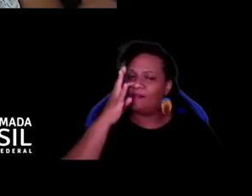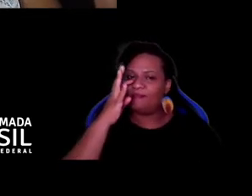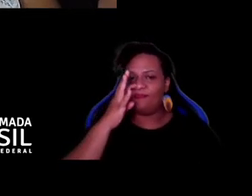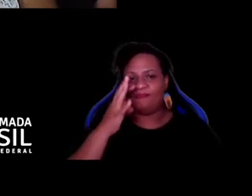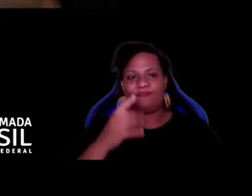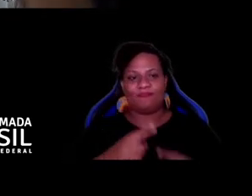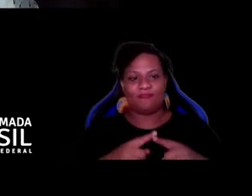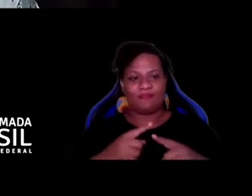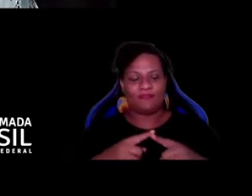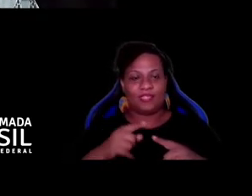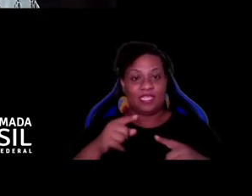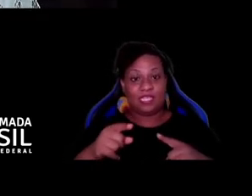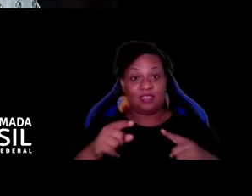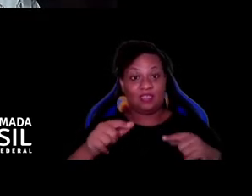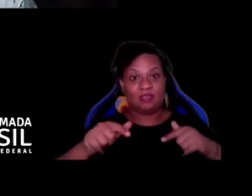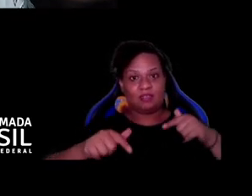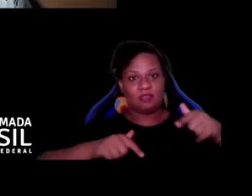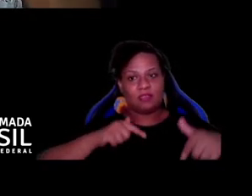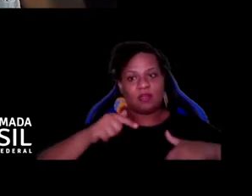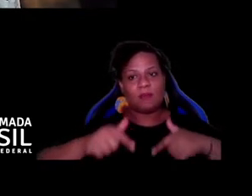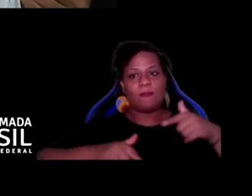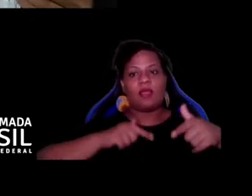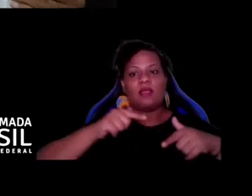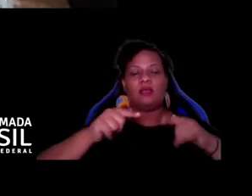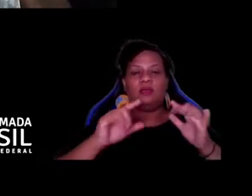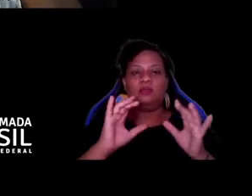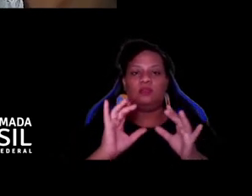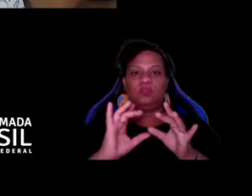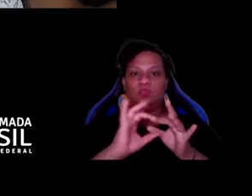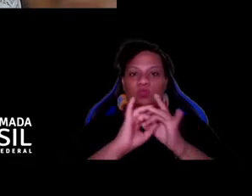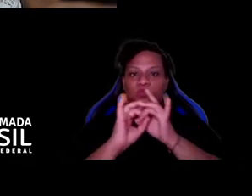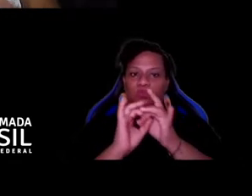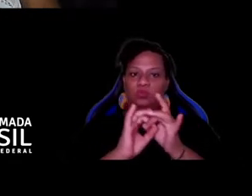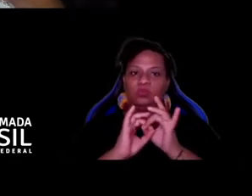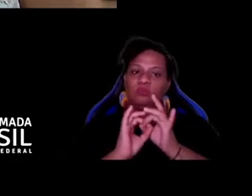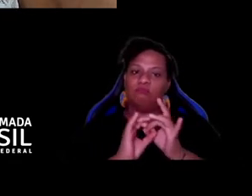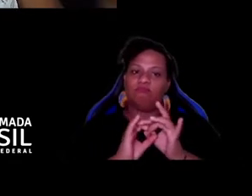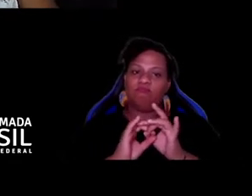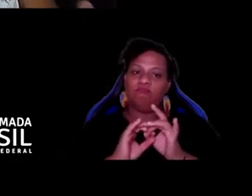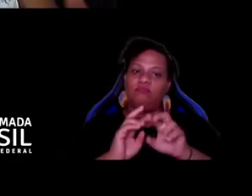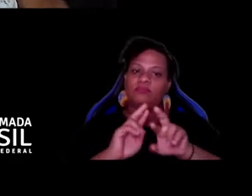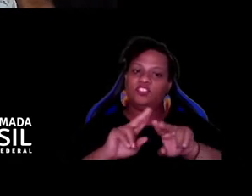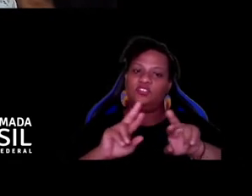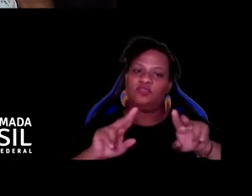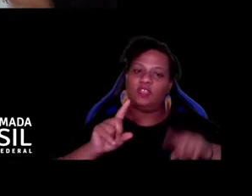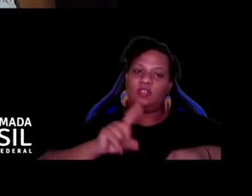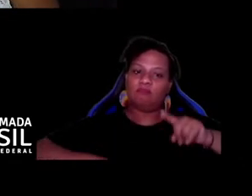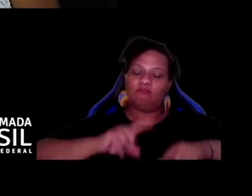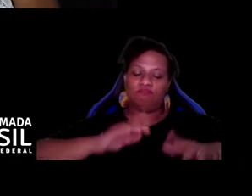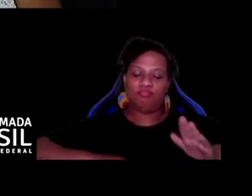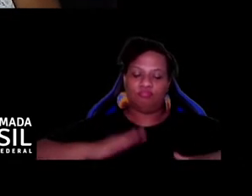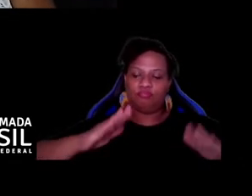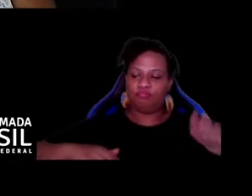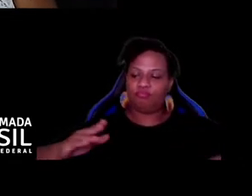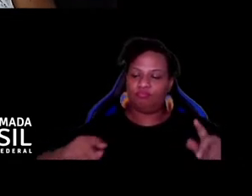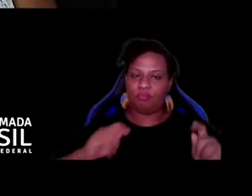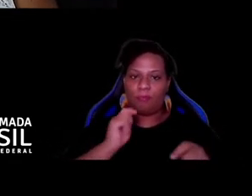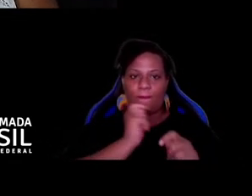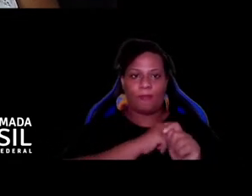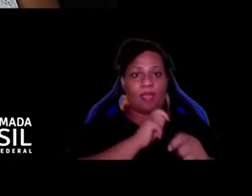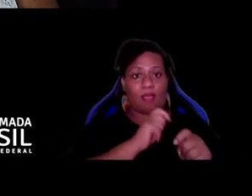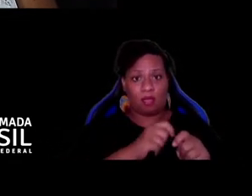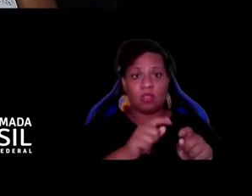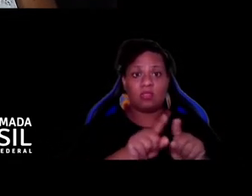nessa união, né, de diferentes instrumentos de percussão, que a bateria não deixa